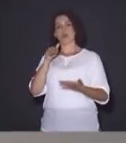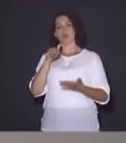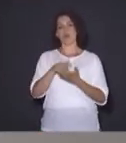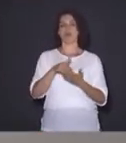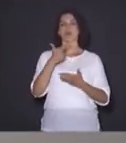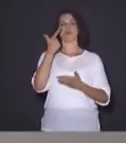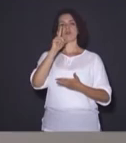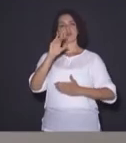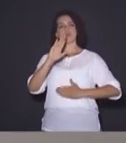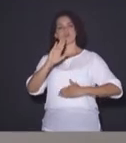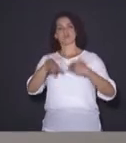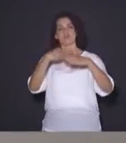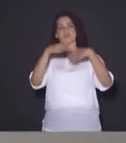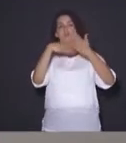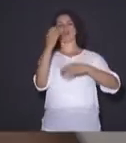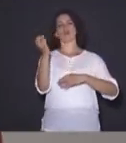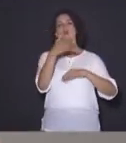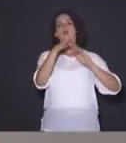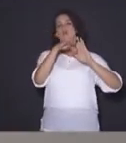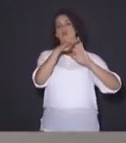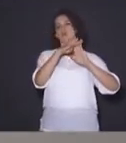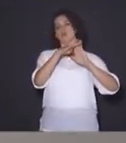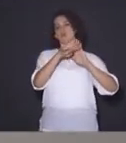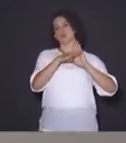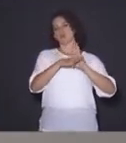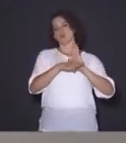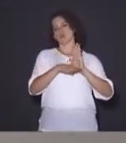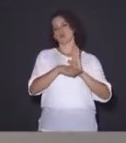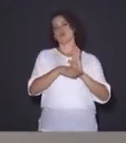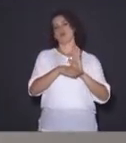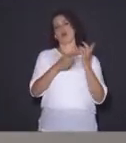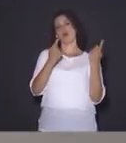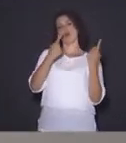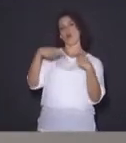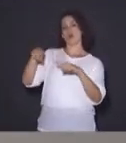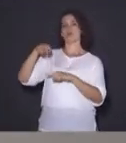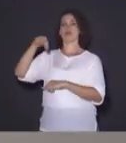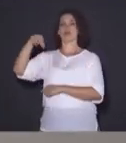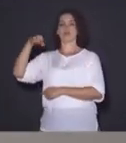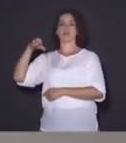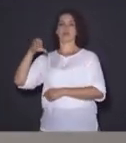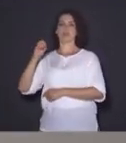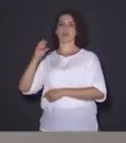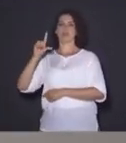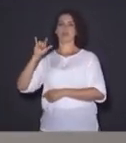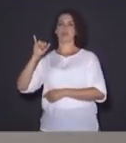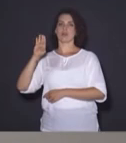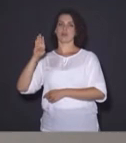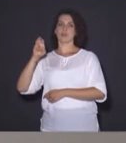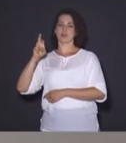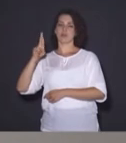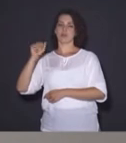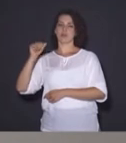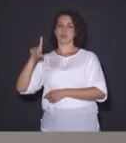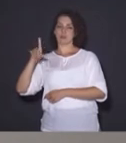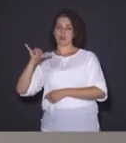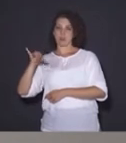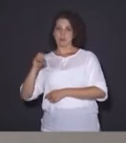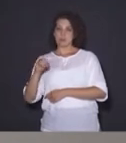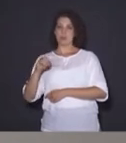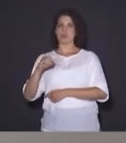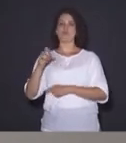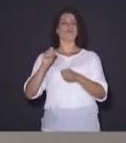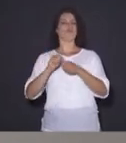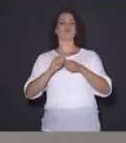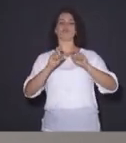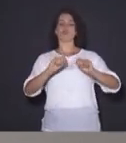de um programa alternativo ao neoliberalismo que leva o brasil a crescer de novo a gerar emprego formal